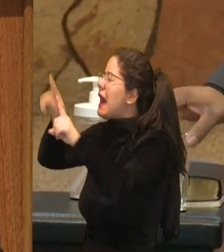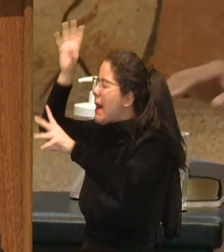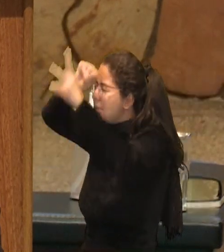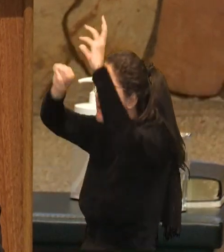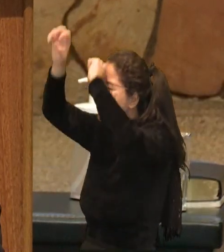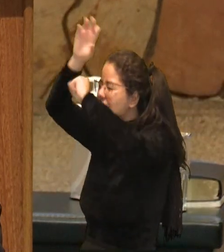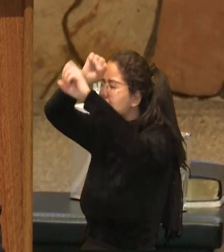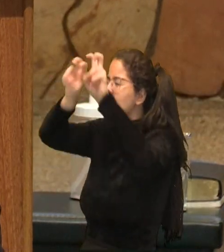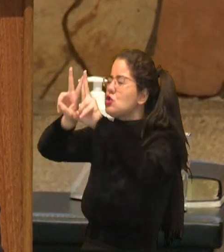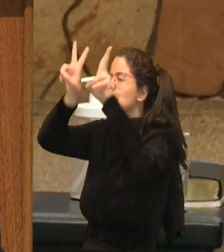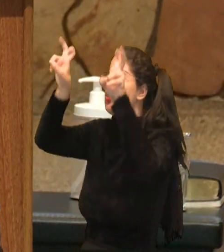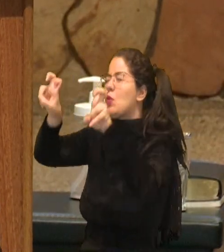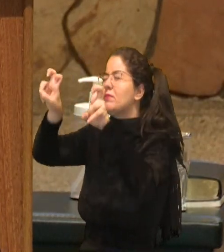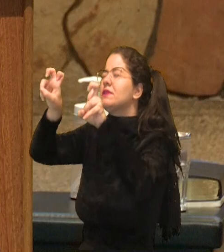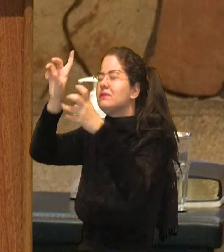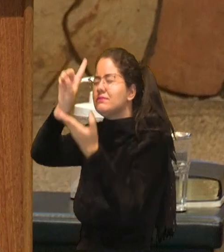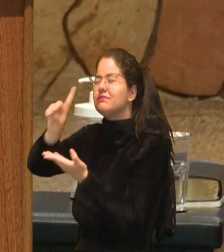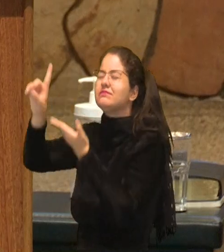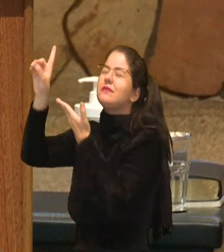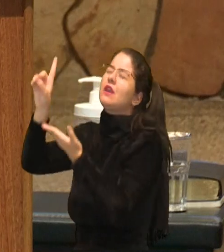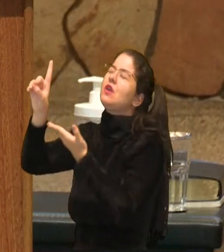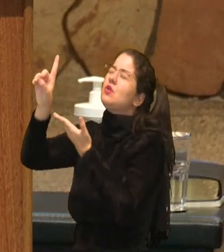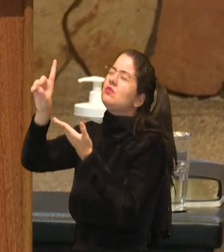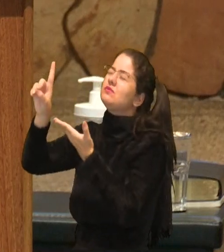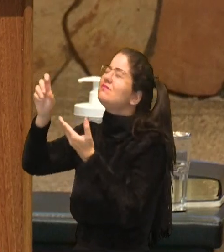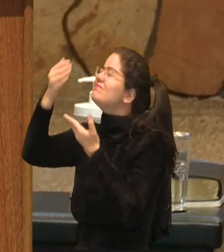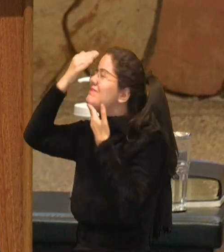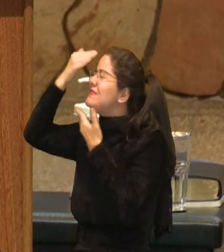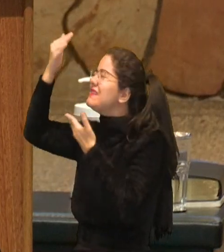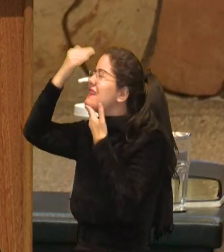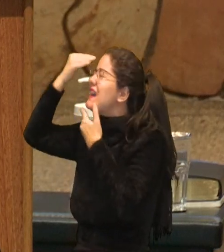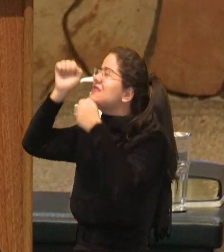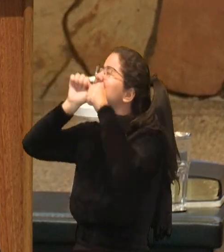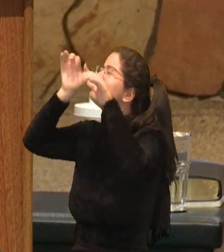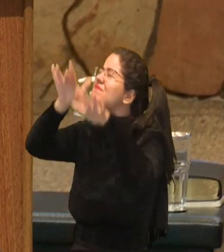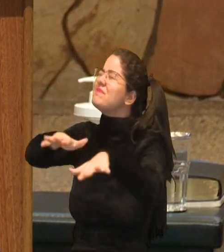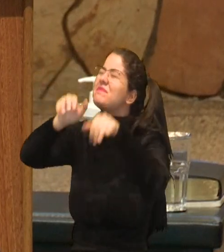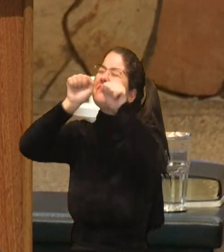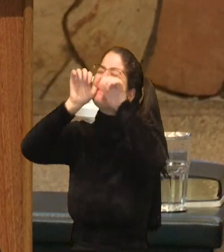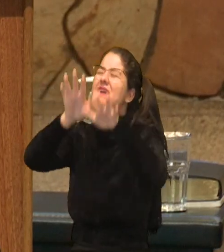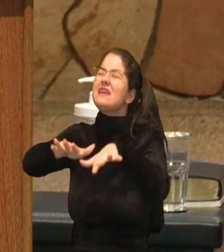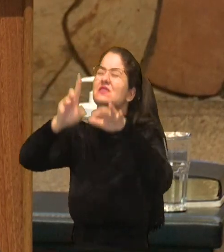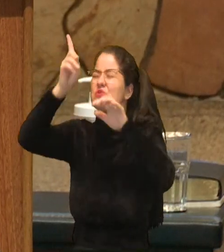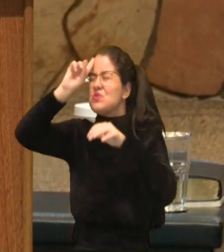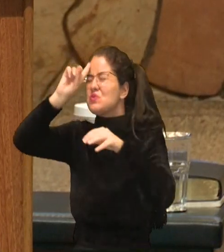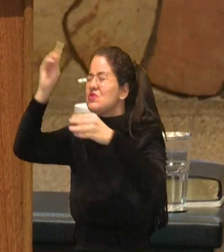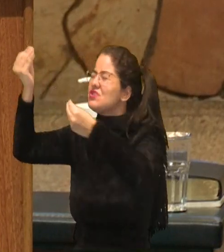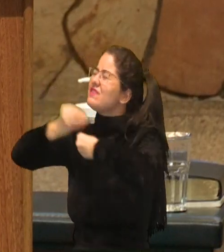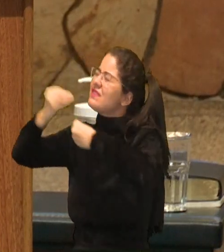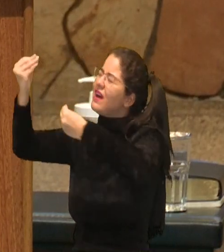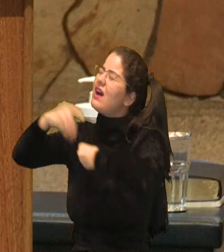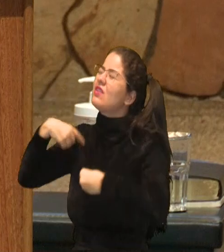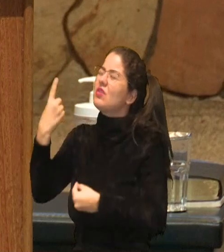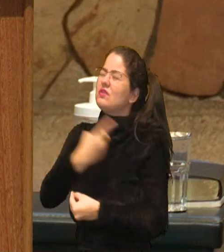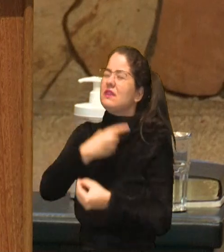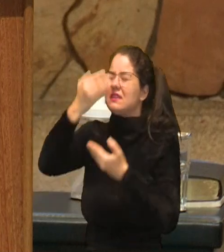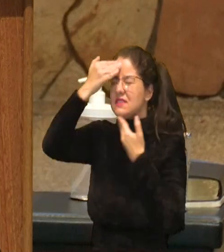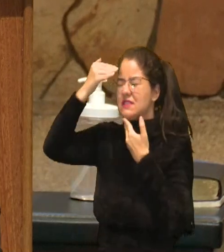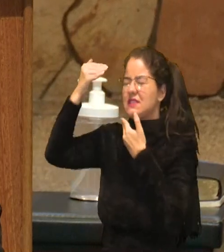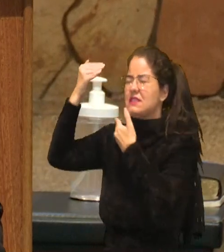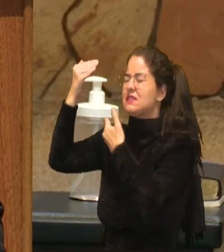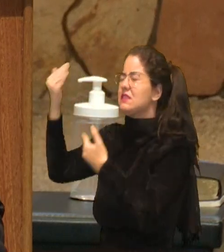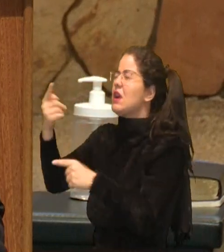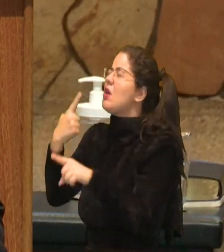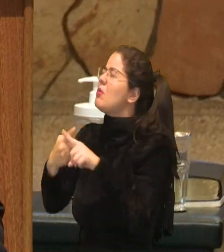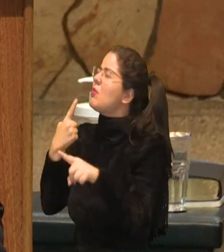Te agradecer pelas bênçãos infindas que nos concedes a cada dia do nosso viver. Nós Te agradecemos, Senhor, porque vemos